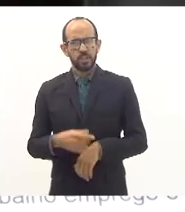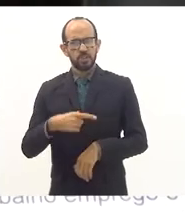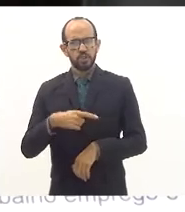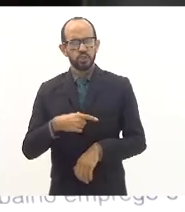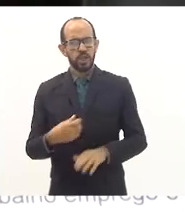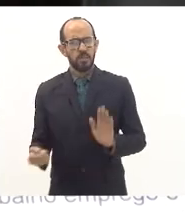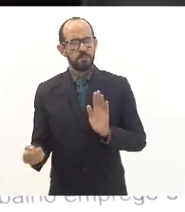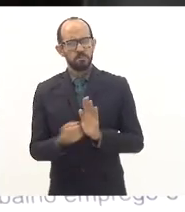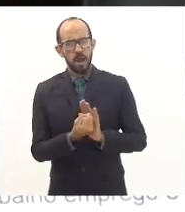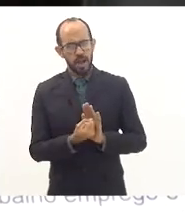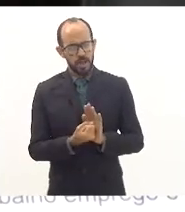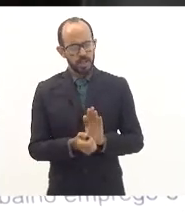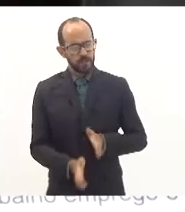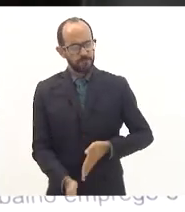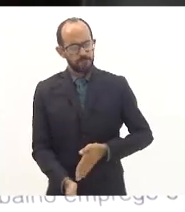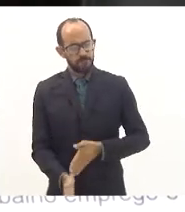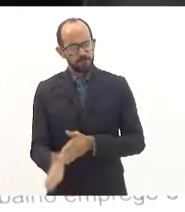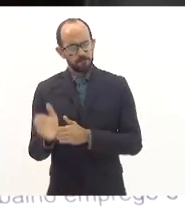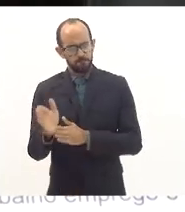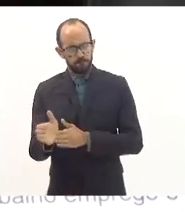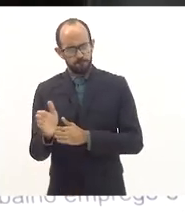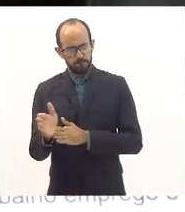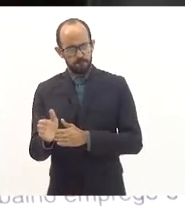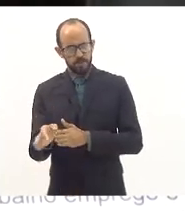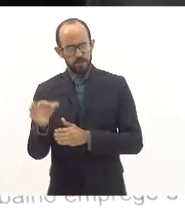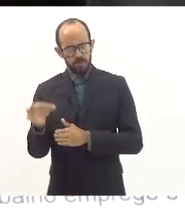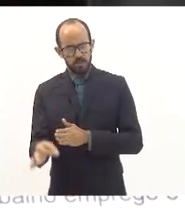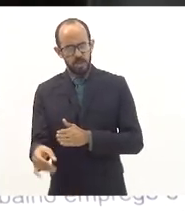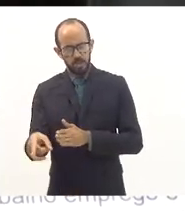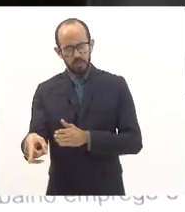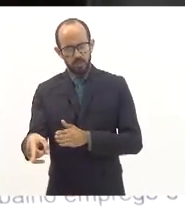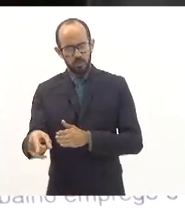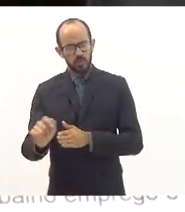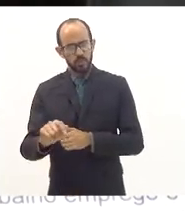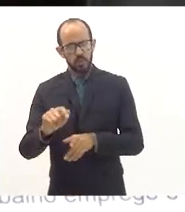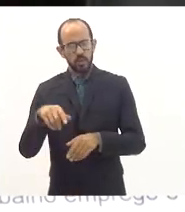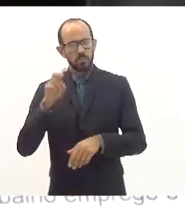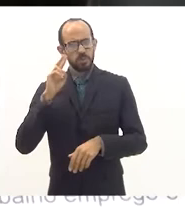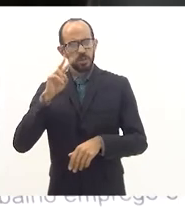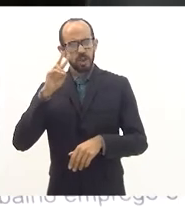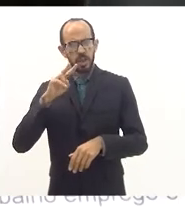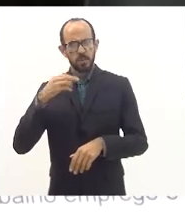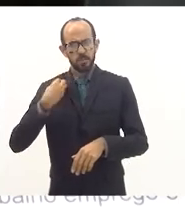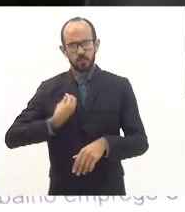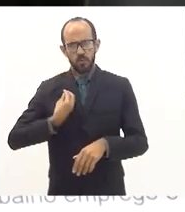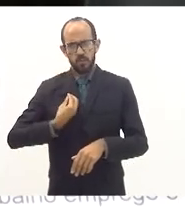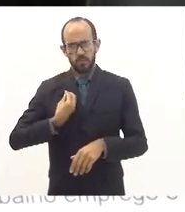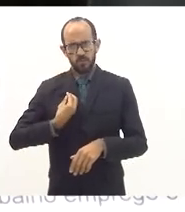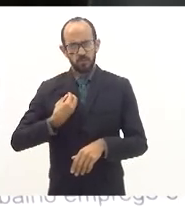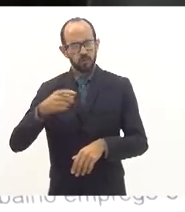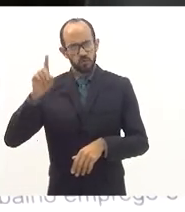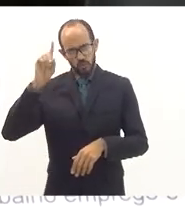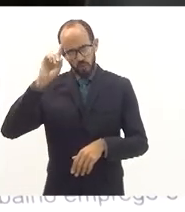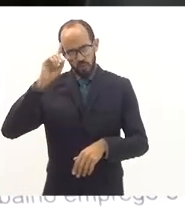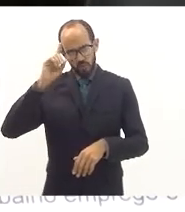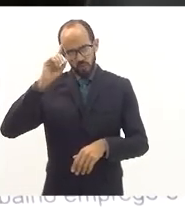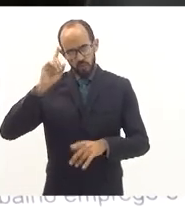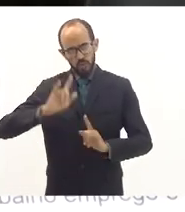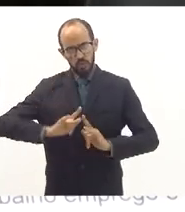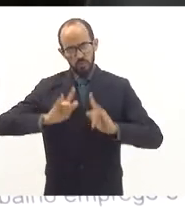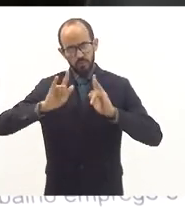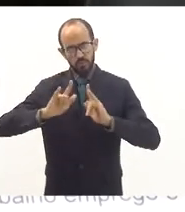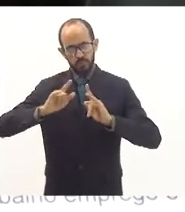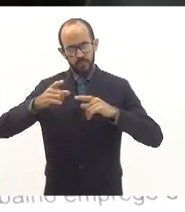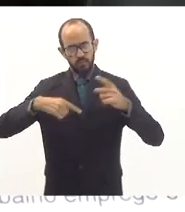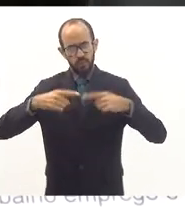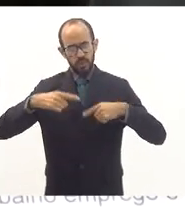coerência. Eu me lembro, né, como seu, sabe, no convívio diário que tive com ele ali naquele apartamento da Avenida